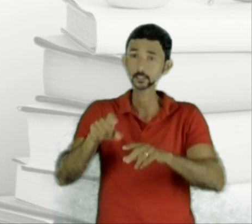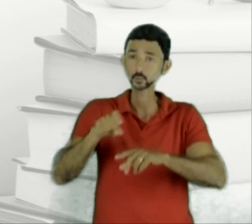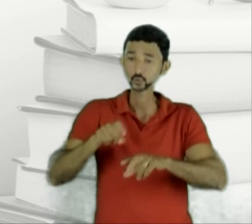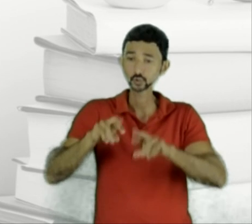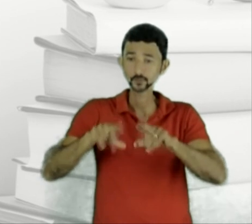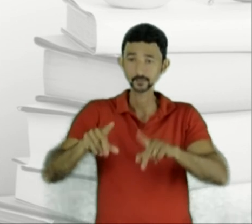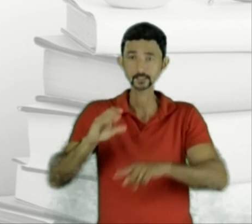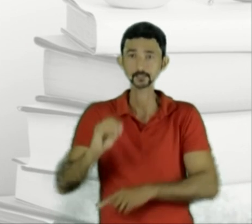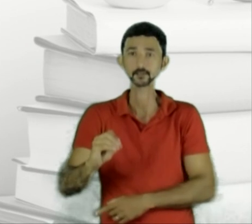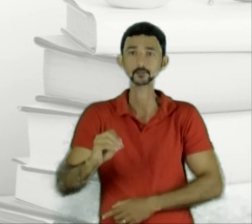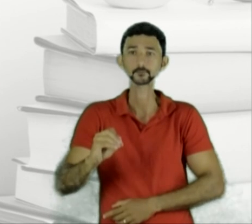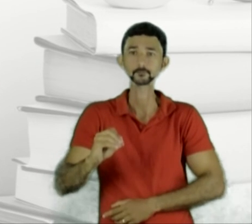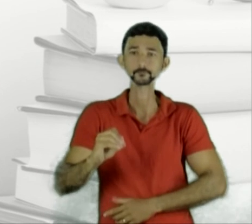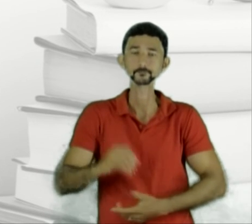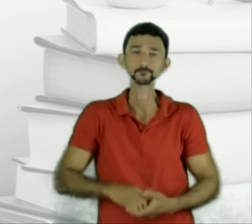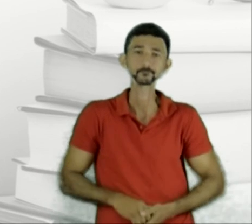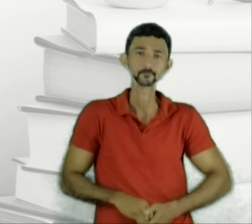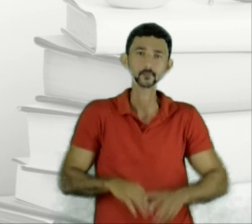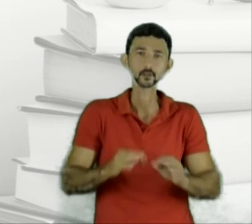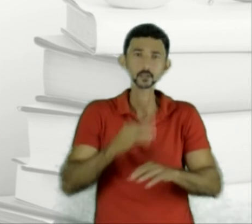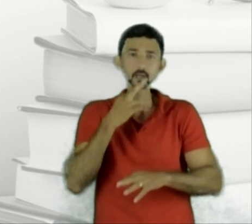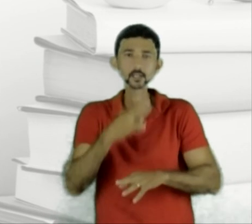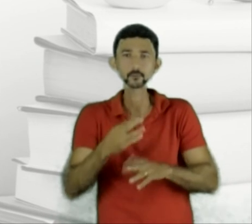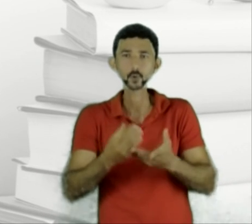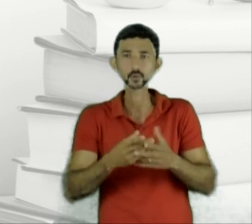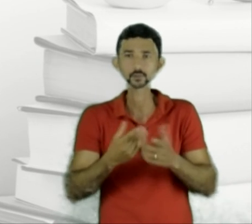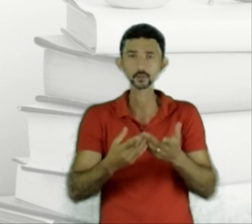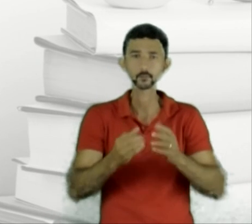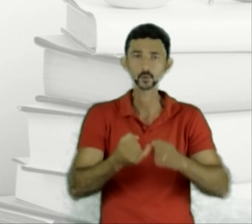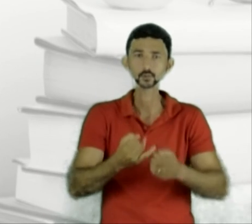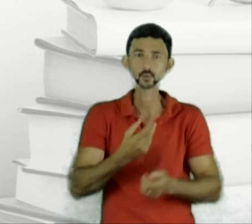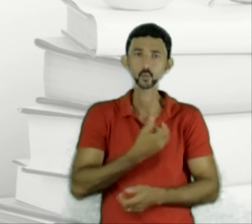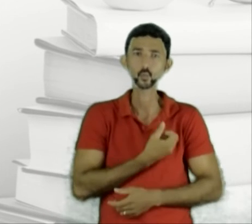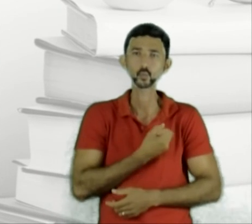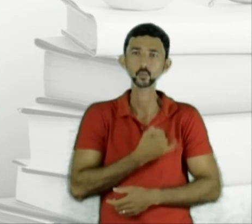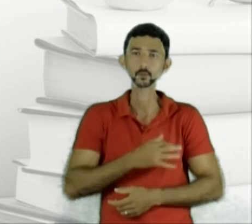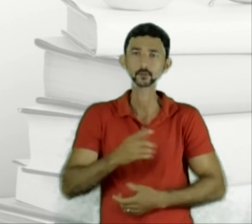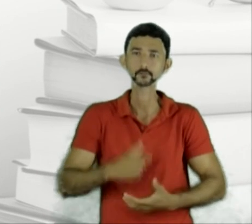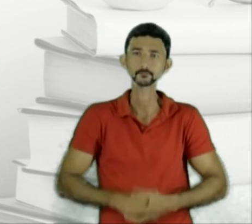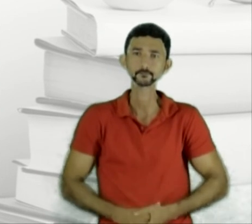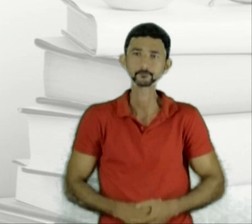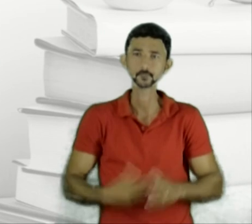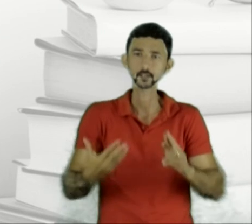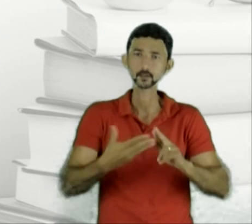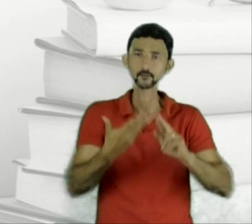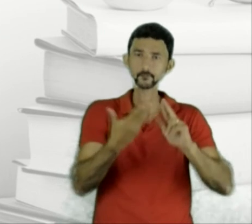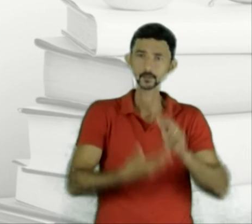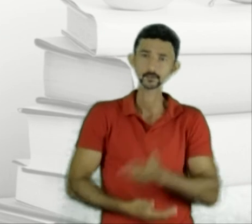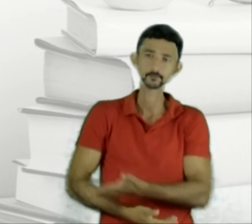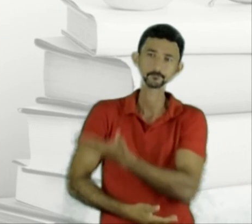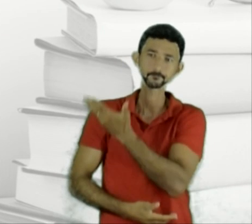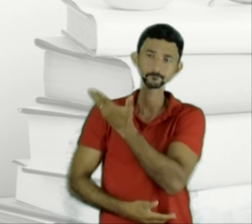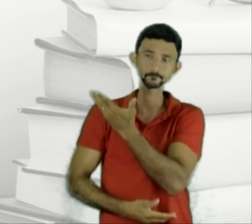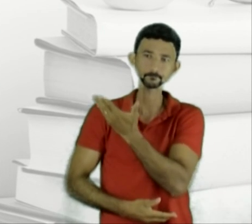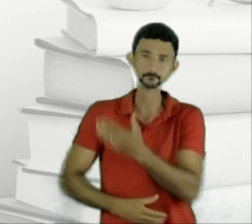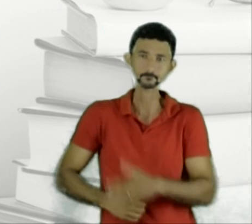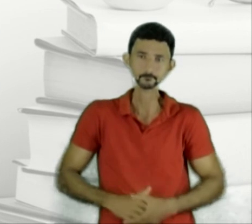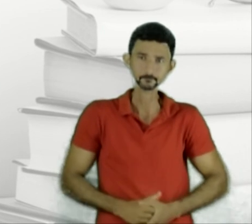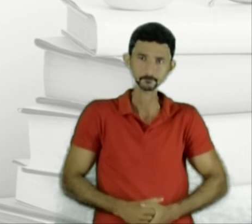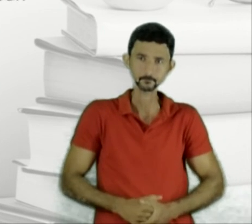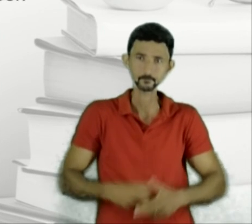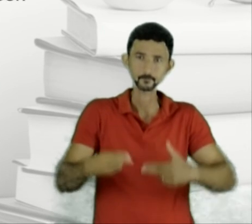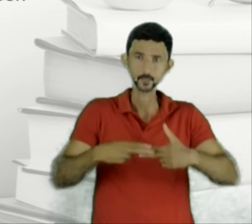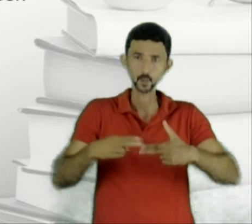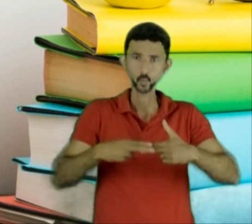x é diferente de zero, para que esse resultado indique o número real. As nossas referências, certo? Que